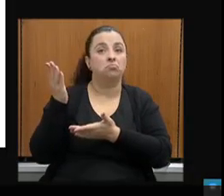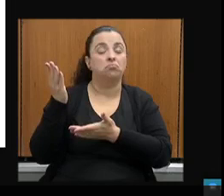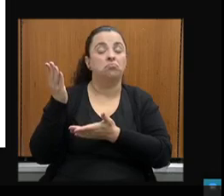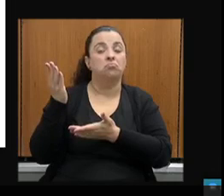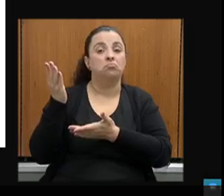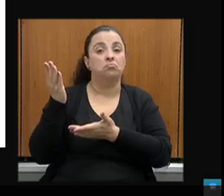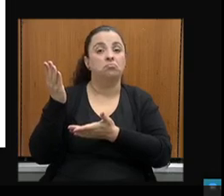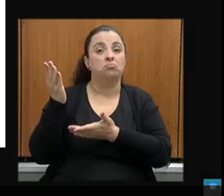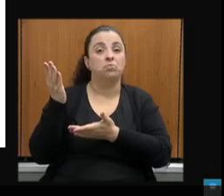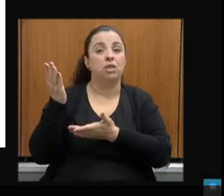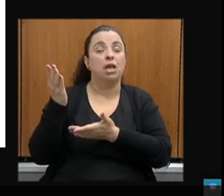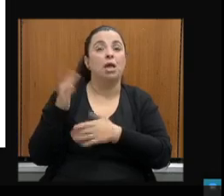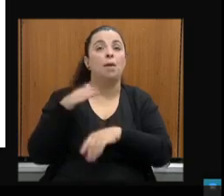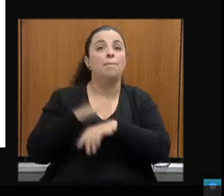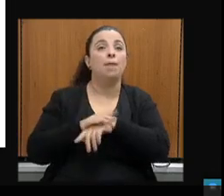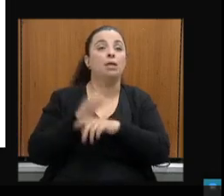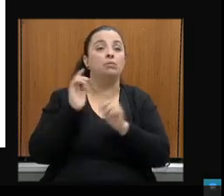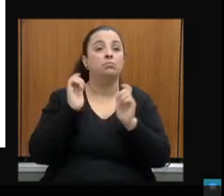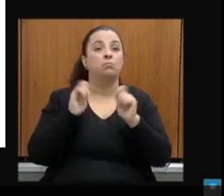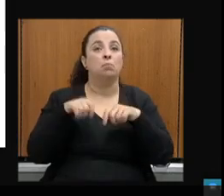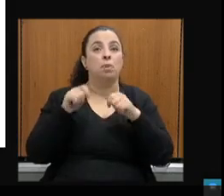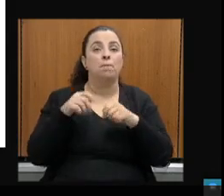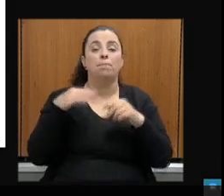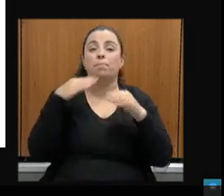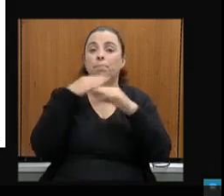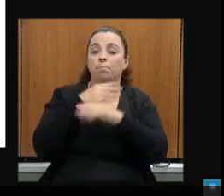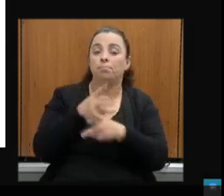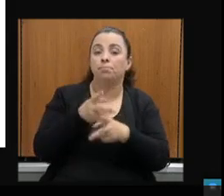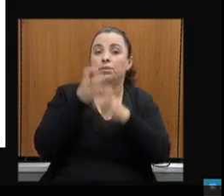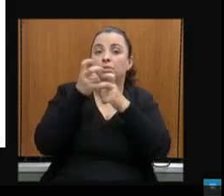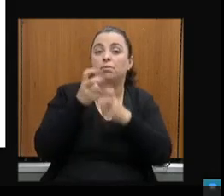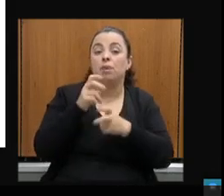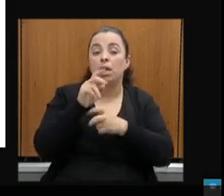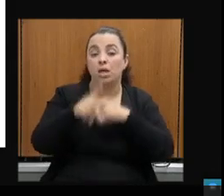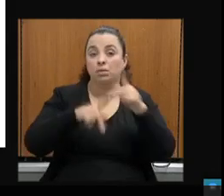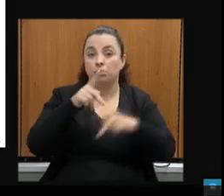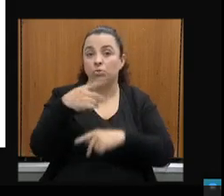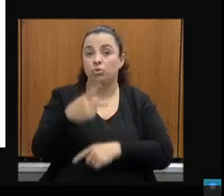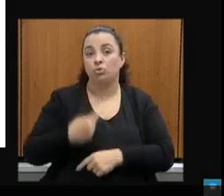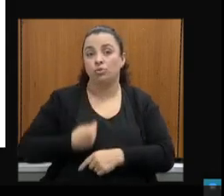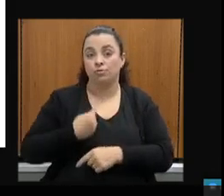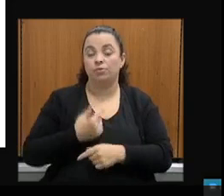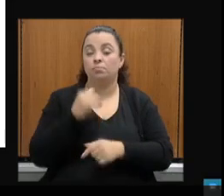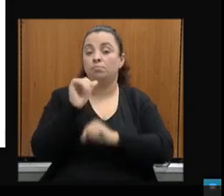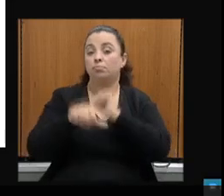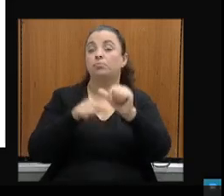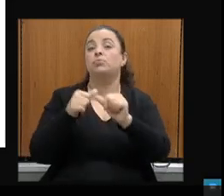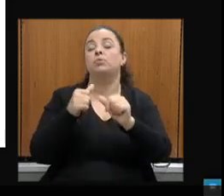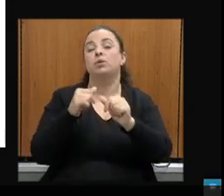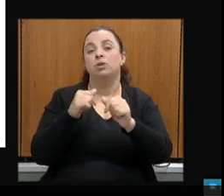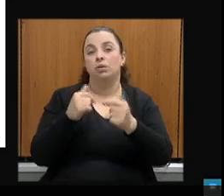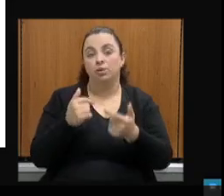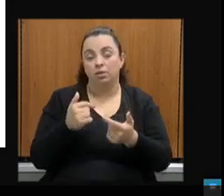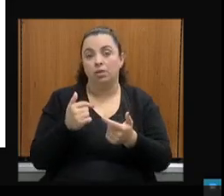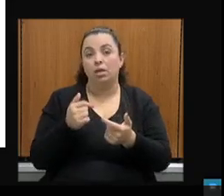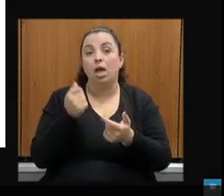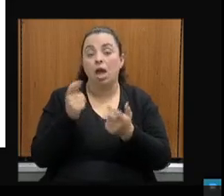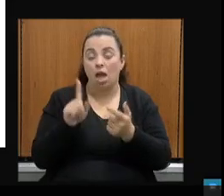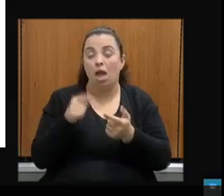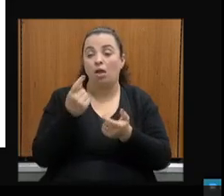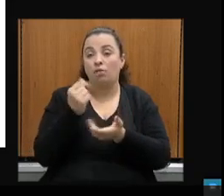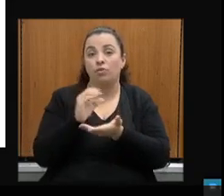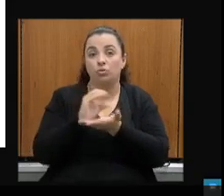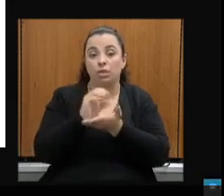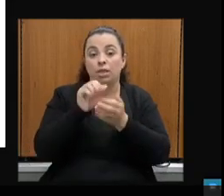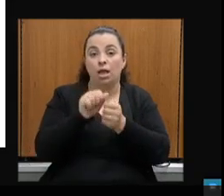capacidade de perceber a transformação na vida das pessoas que há investimento na distribuição né então na distribuição